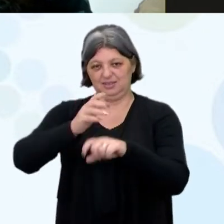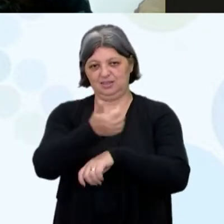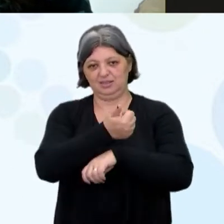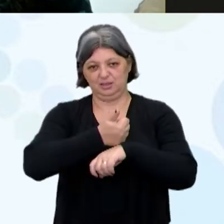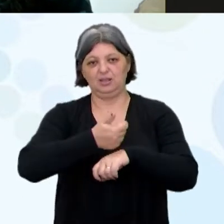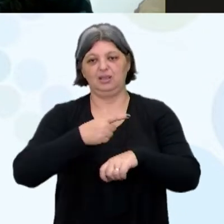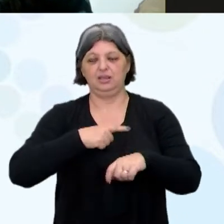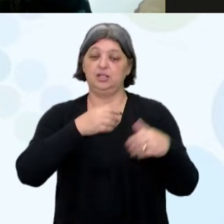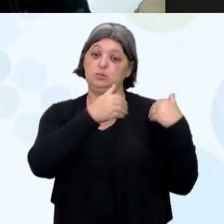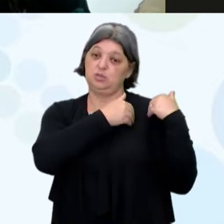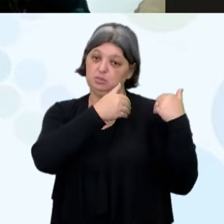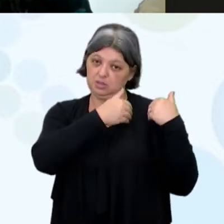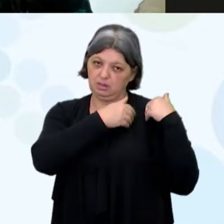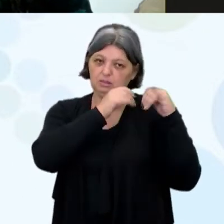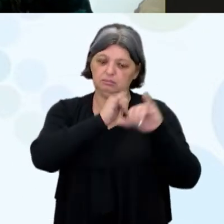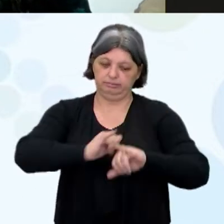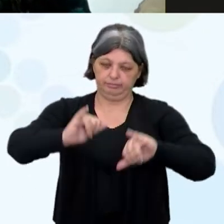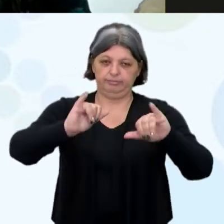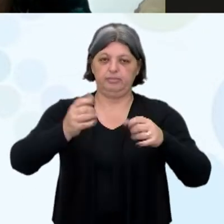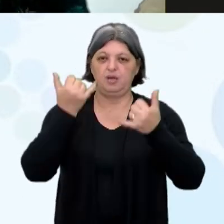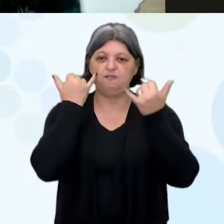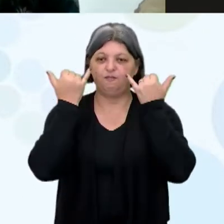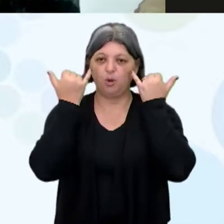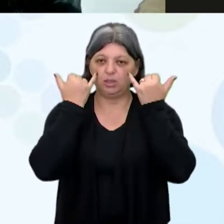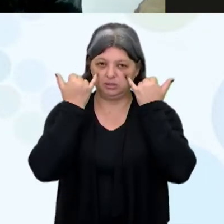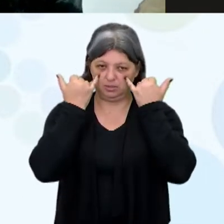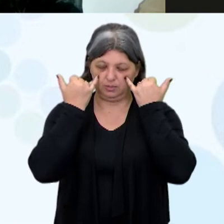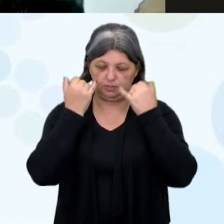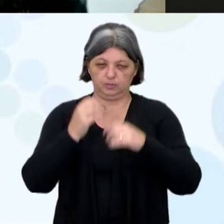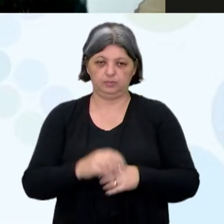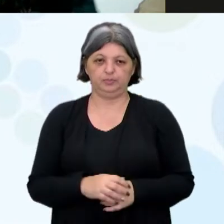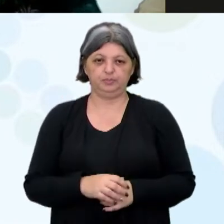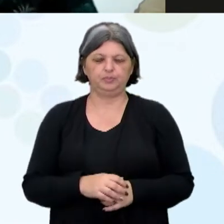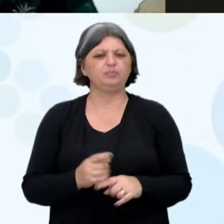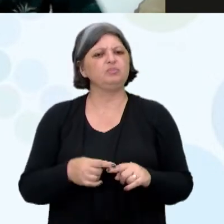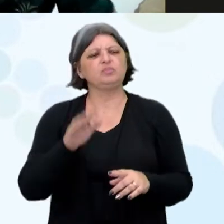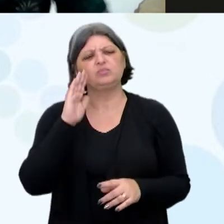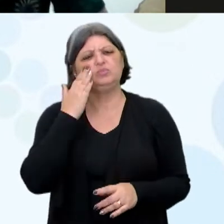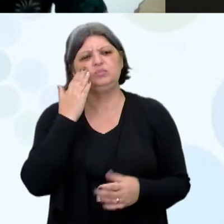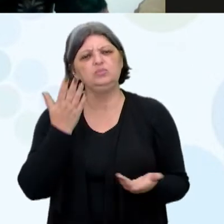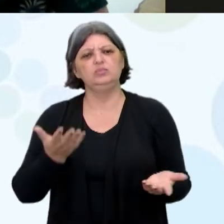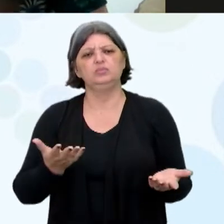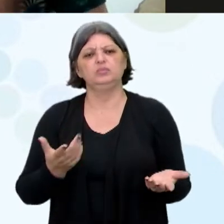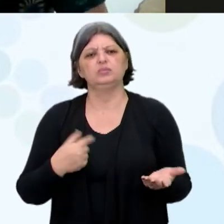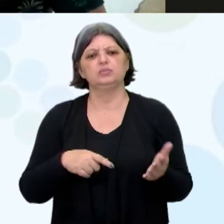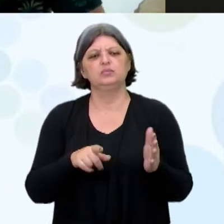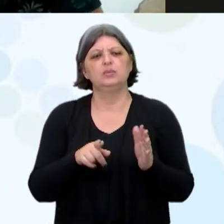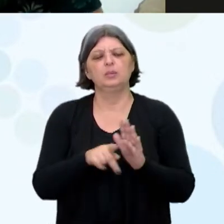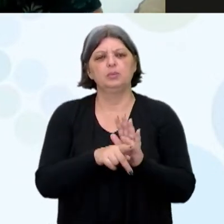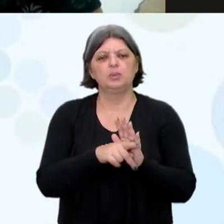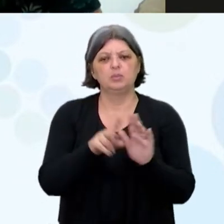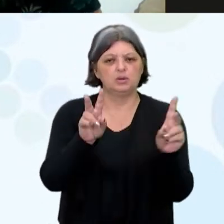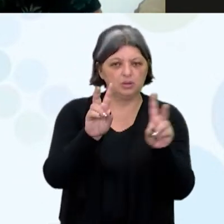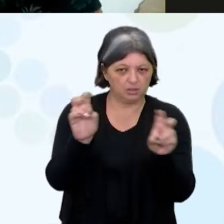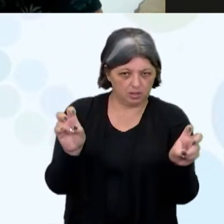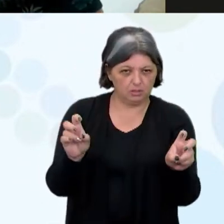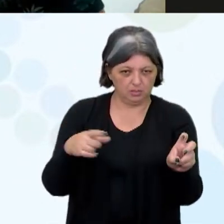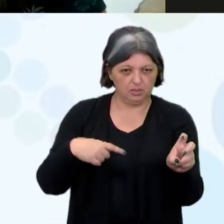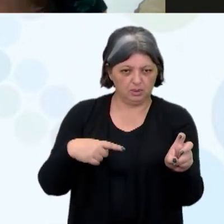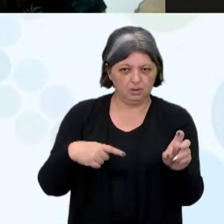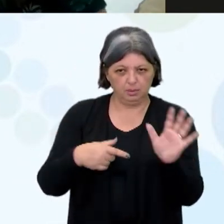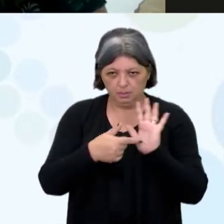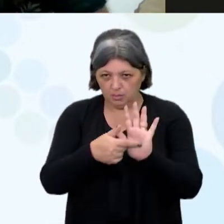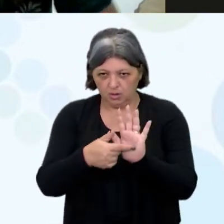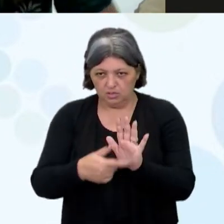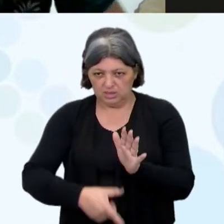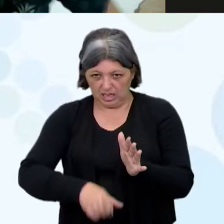responsabilidade de transmitir informação. E aí, eu só não entendi essa parte. Essa pauta, eles te passam com antecedência ou você